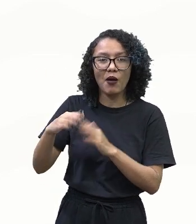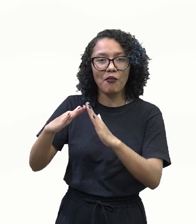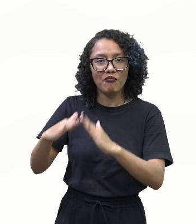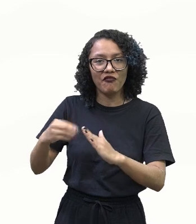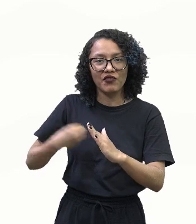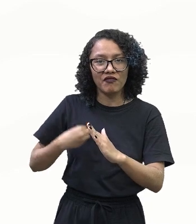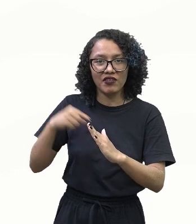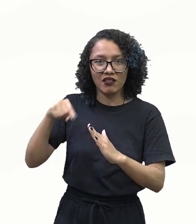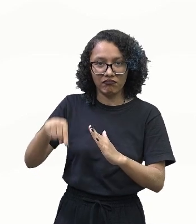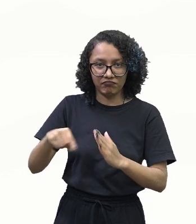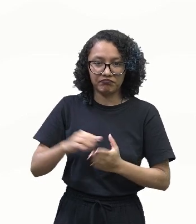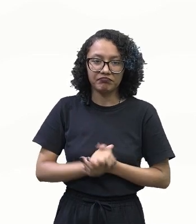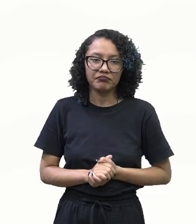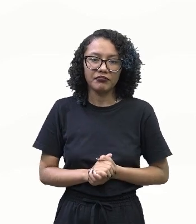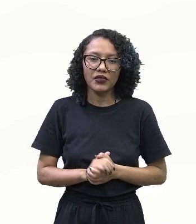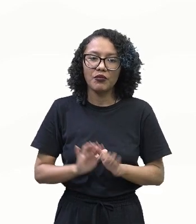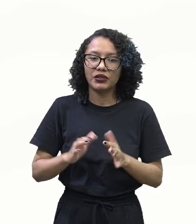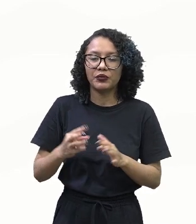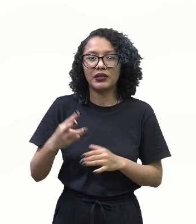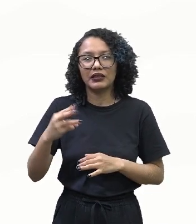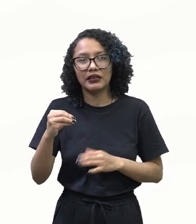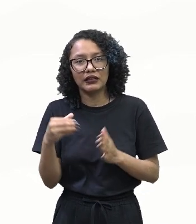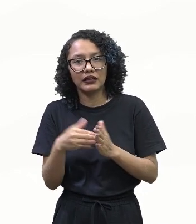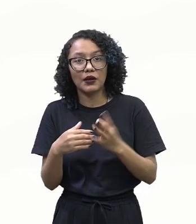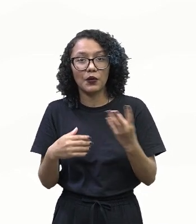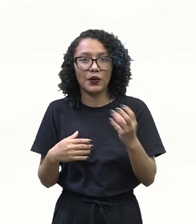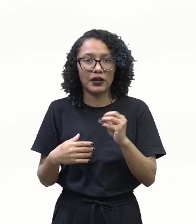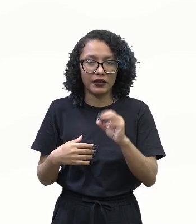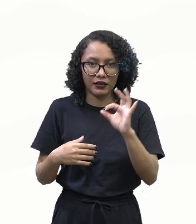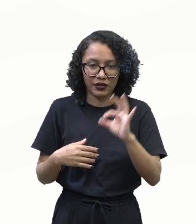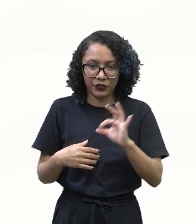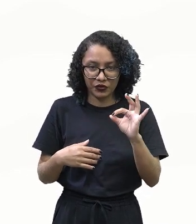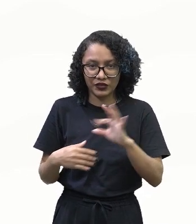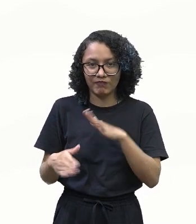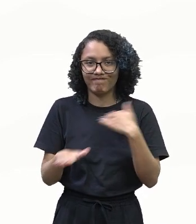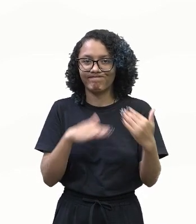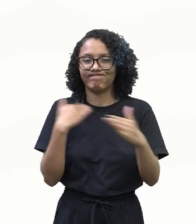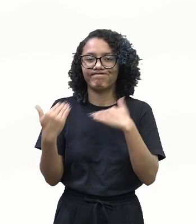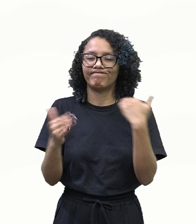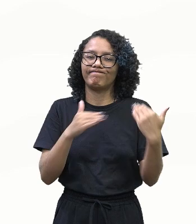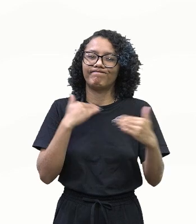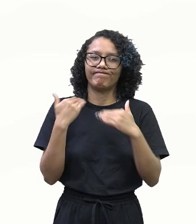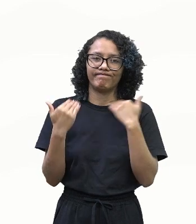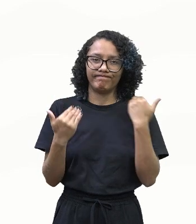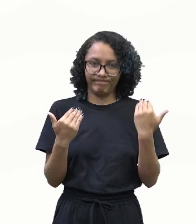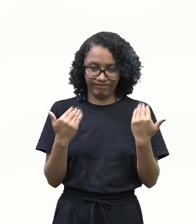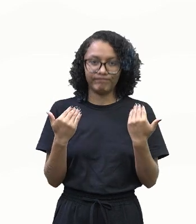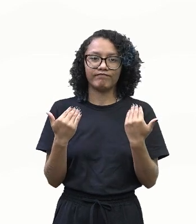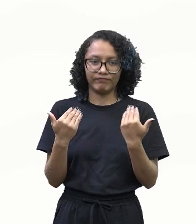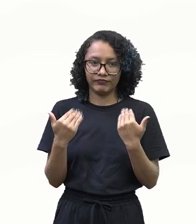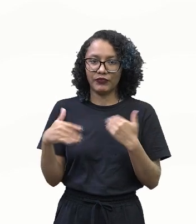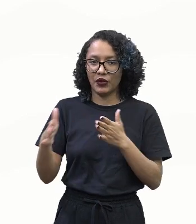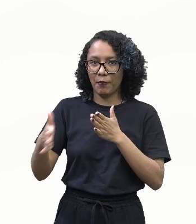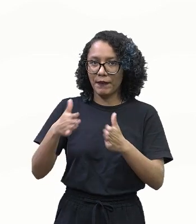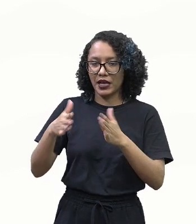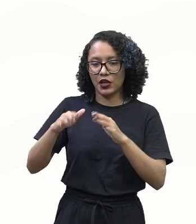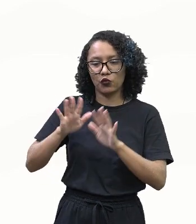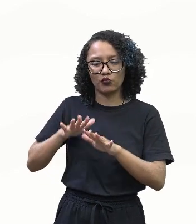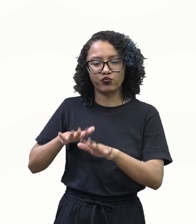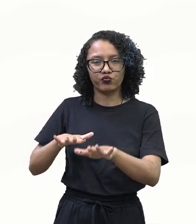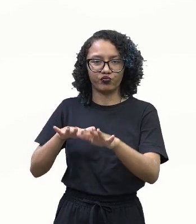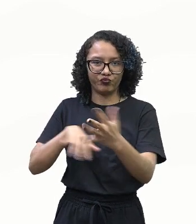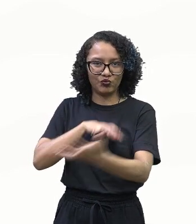em 30% a 40% da população foi dizimada nesse processo,